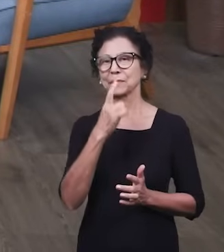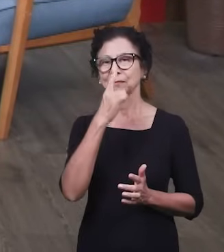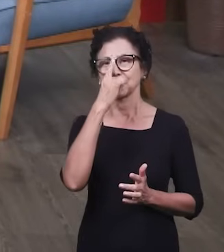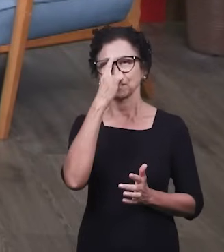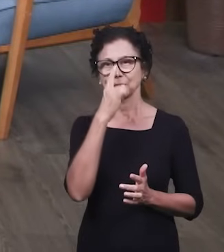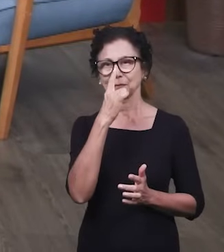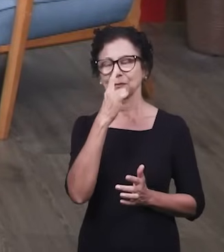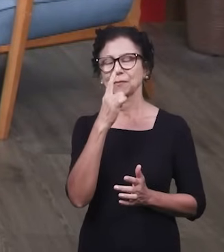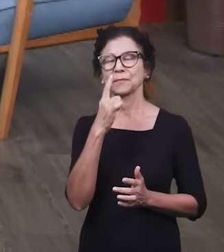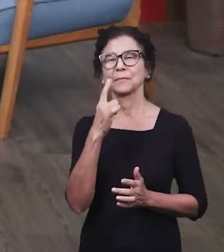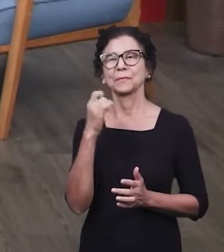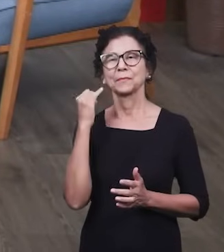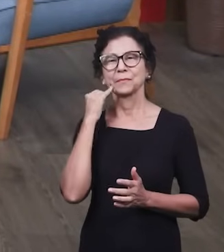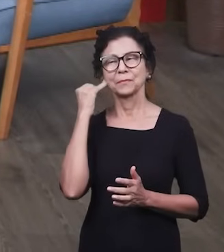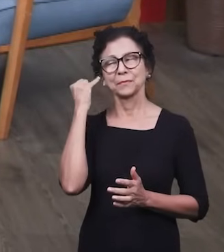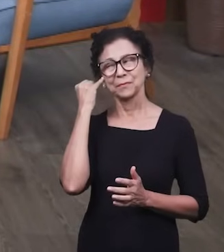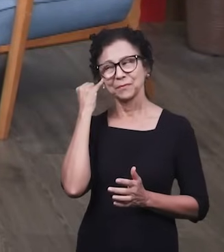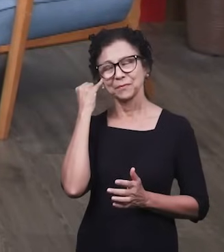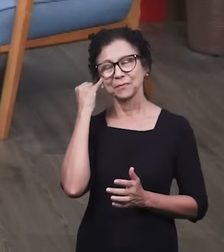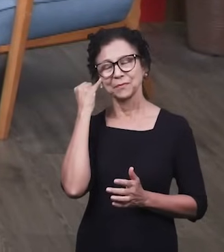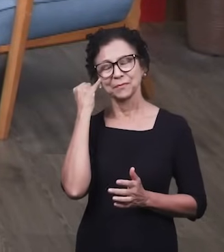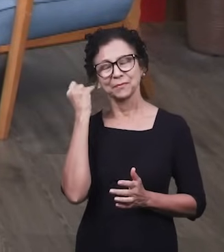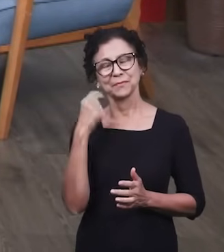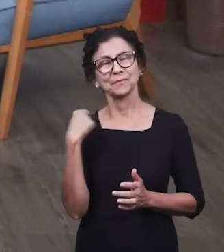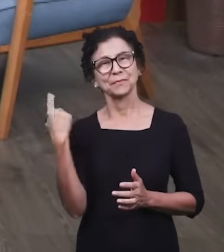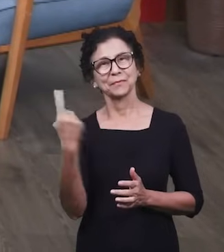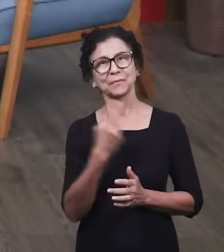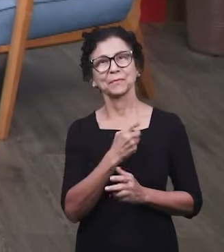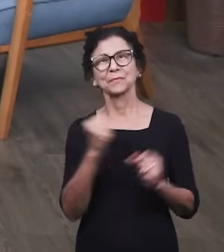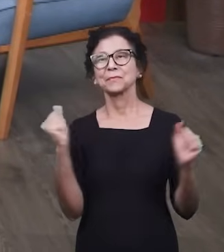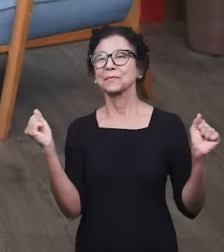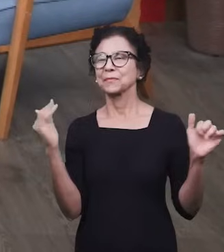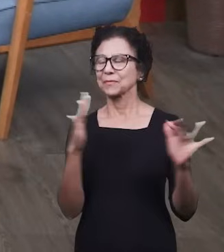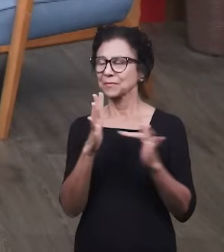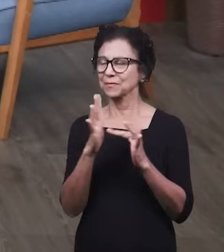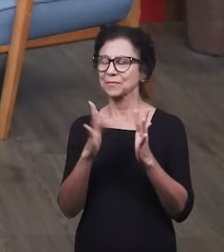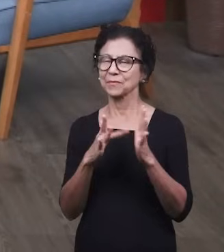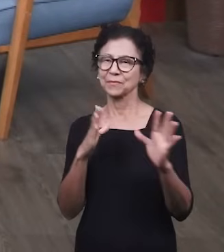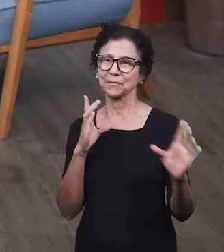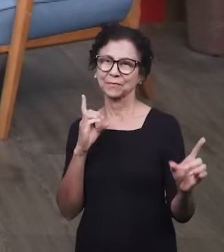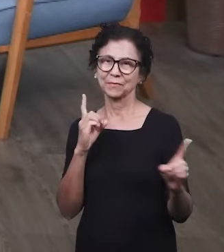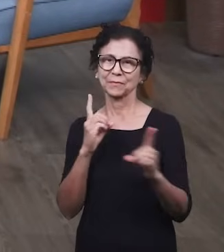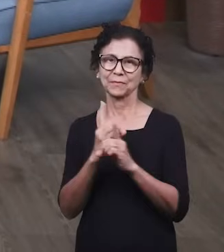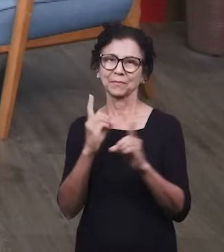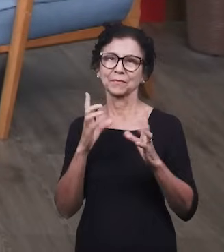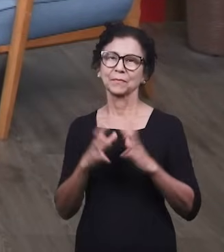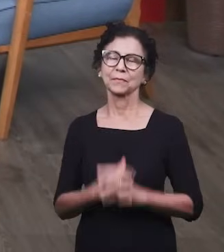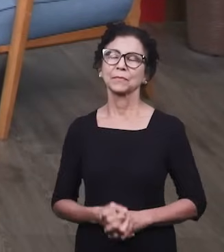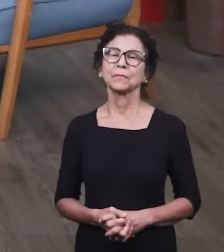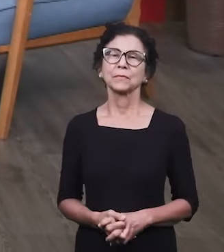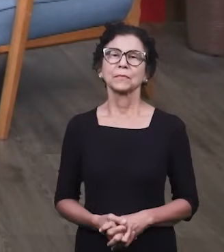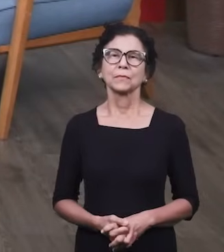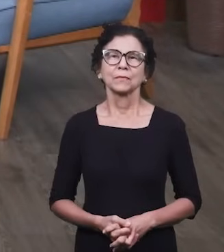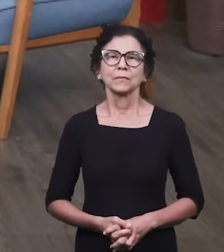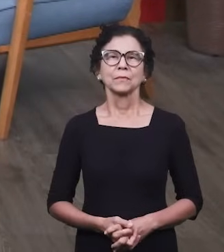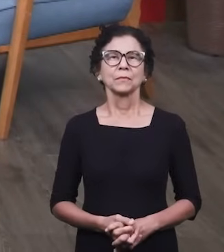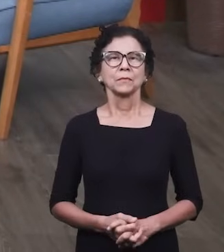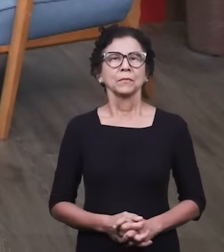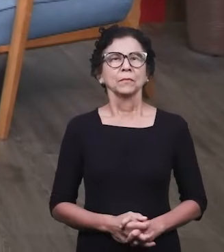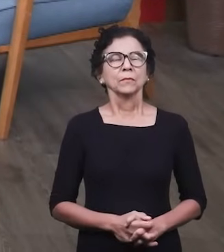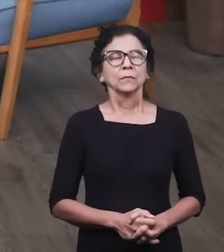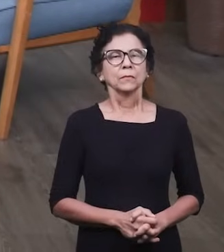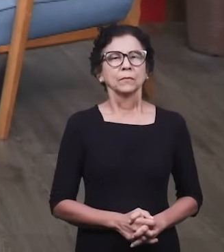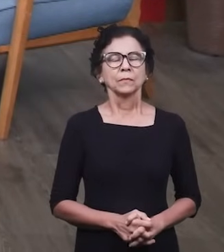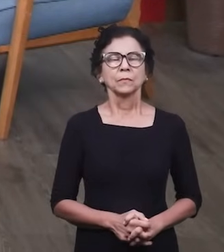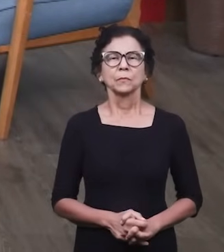a todos, e glórias a Deus por mais esse encontro. Esse momento maravilhoso. Olha só, você